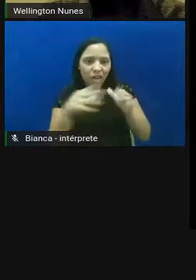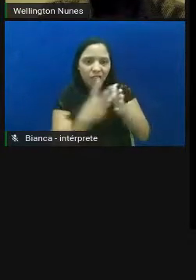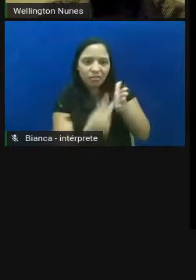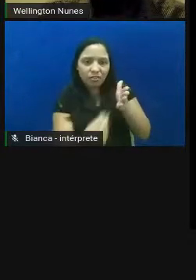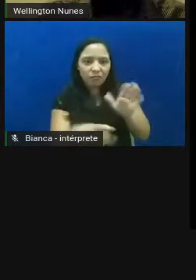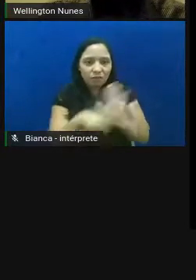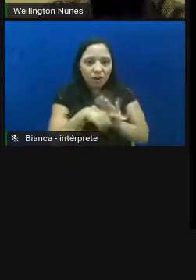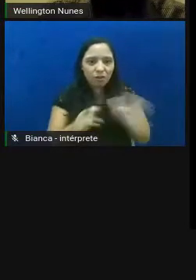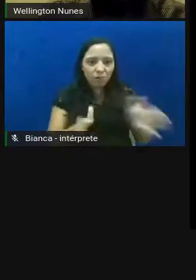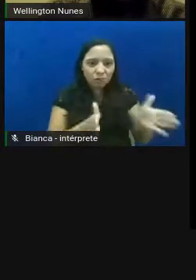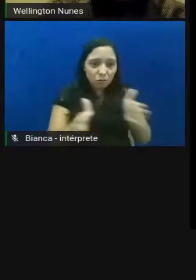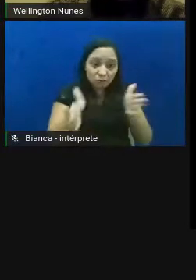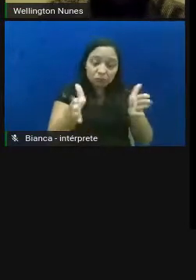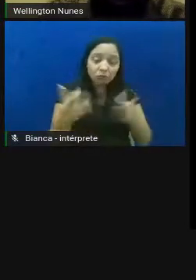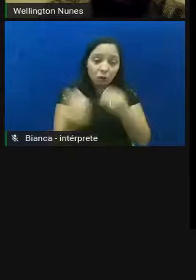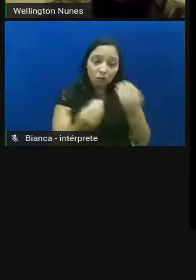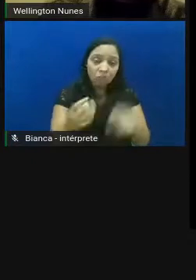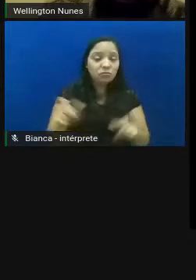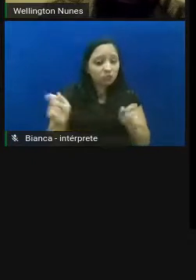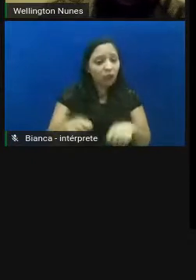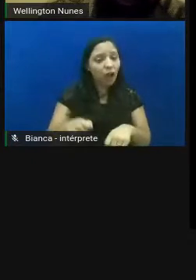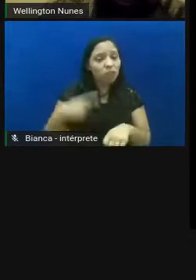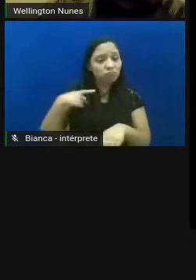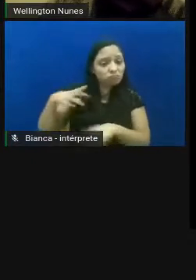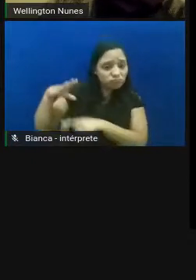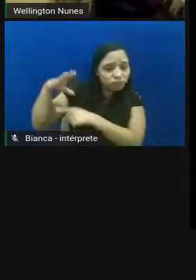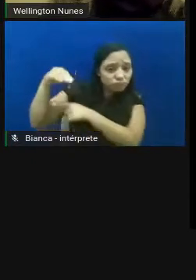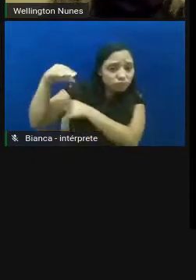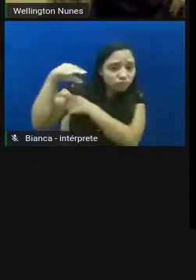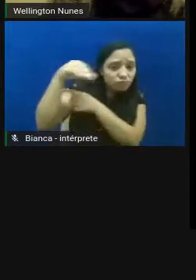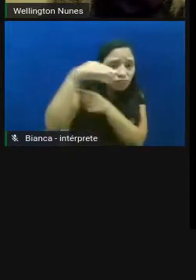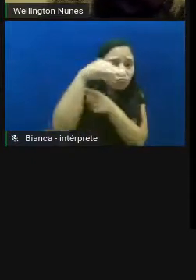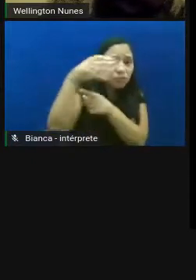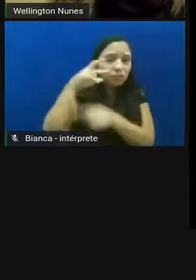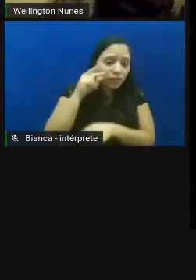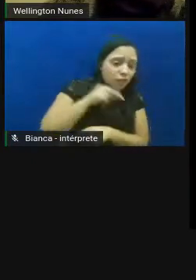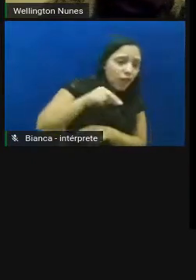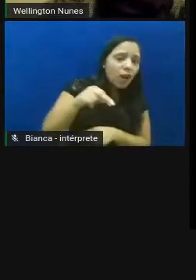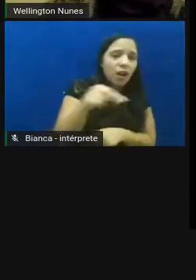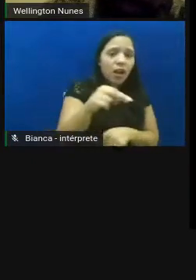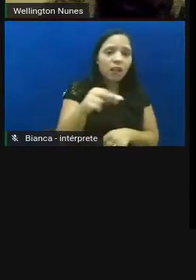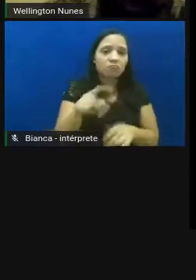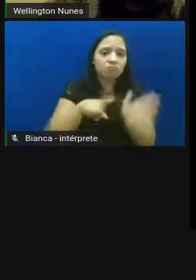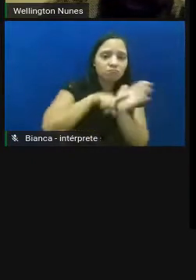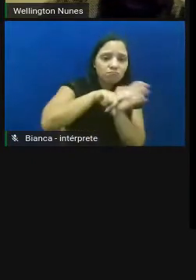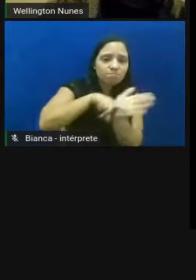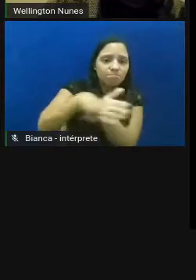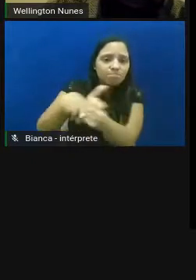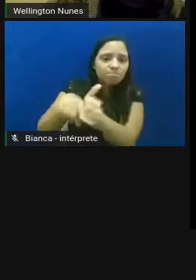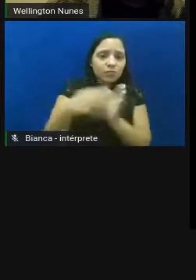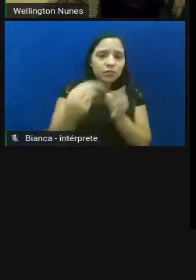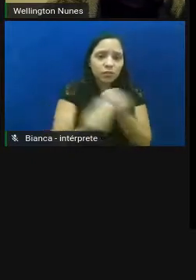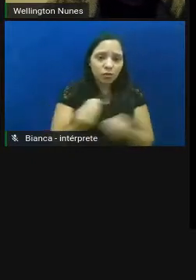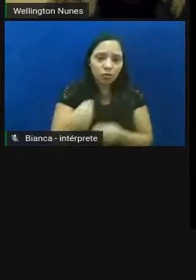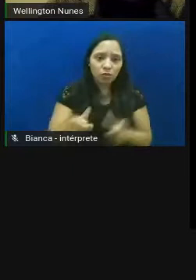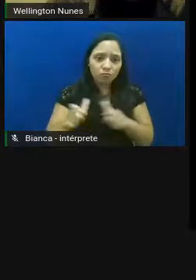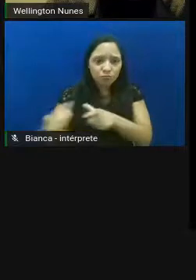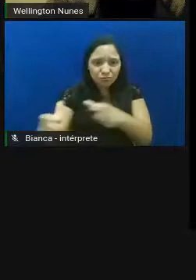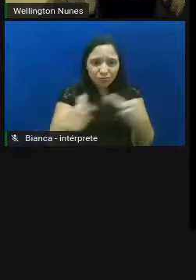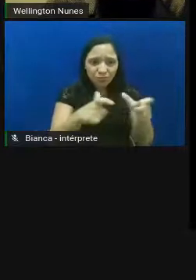um mapeamento dessas áreas. Aqui, de novo, a bacia do João Leite. Eu gosto de pegar essa bacia, porque é pertinho da gente aqui.